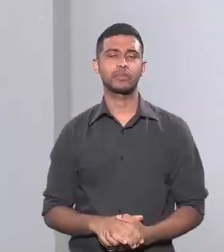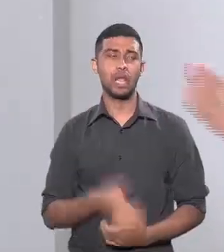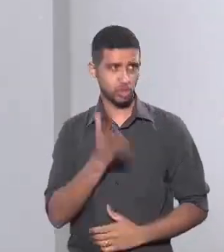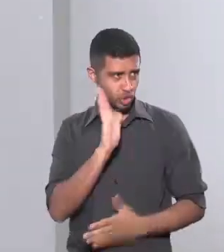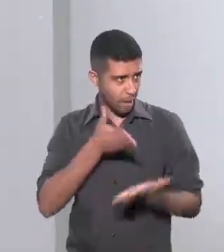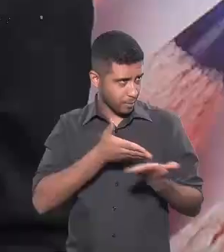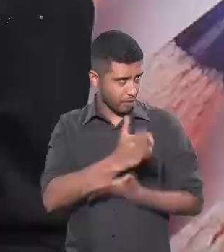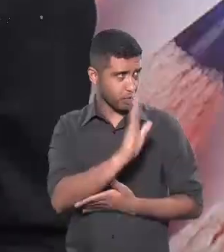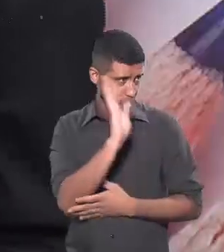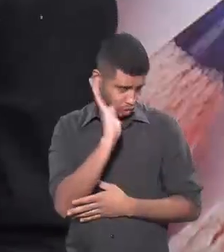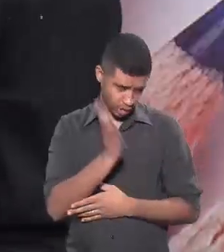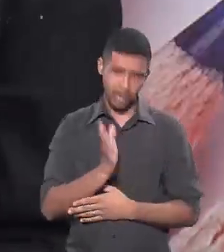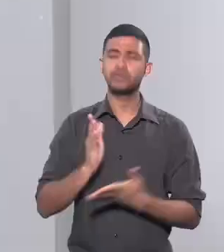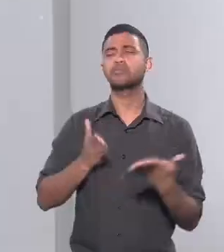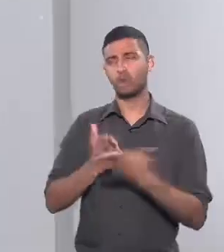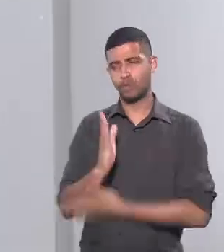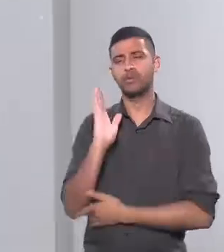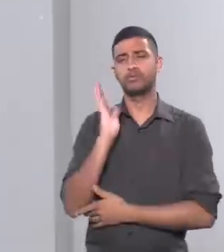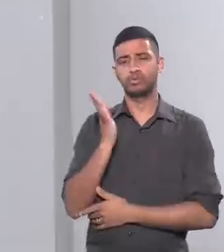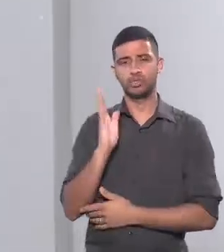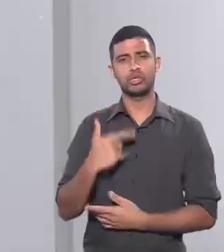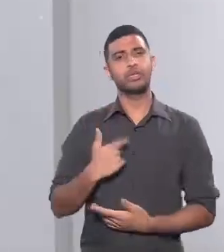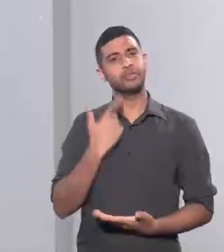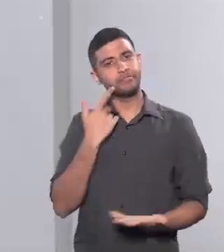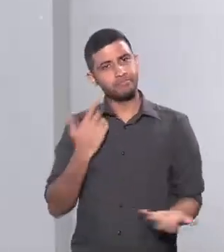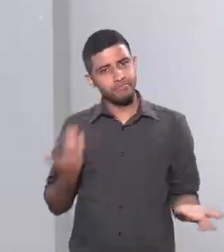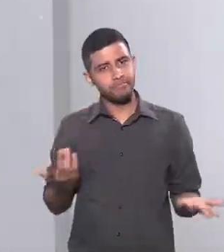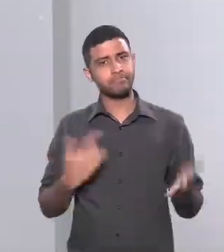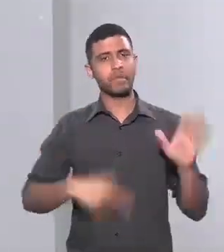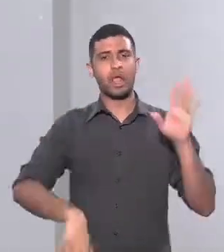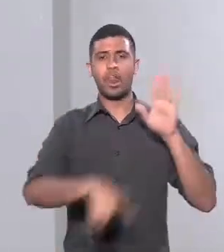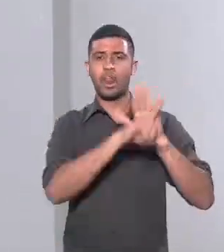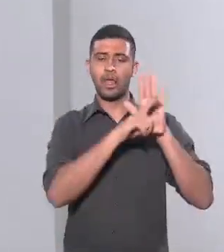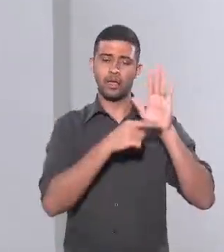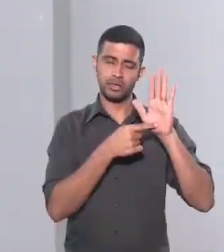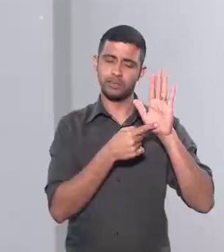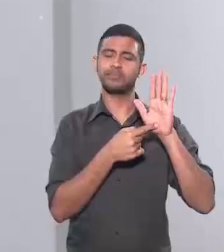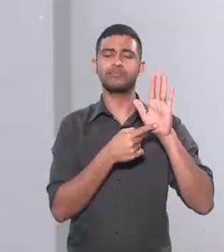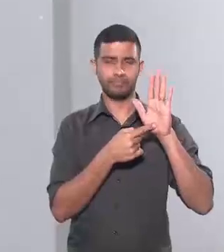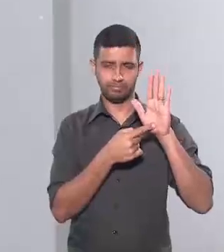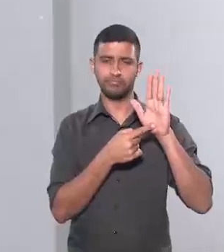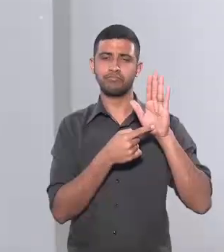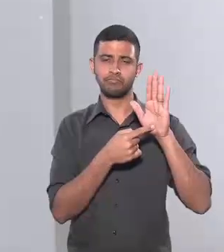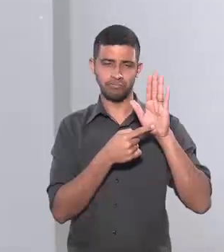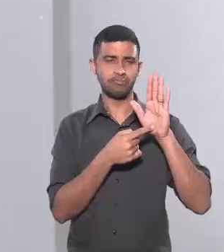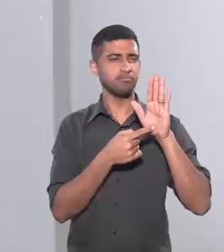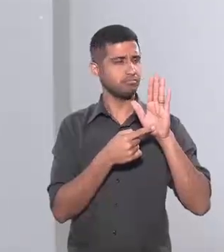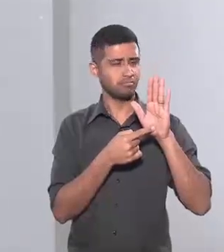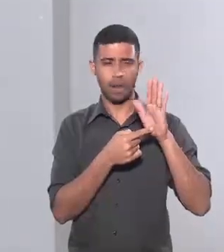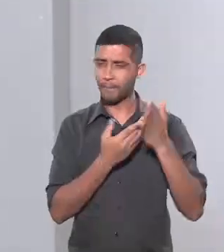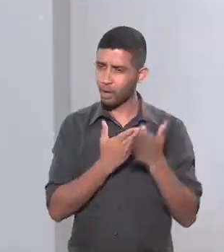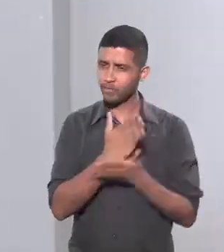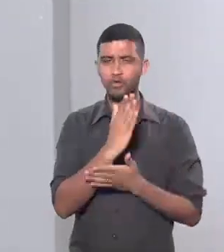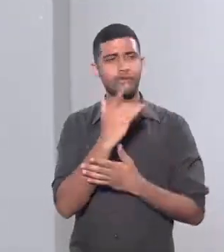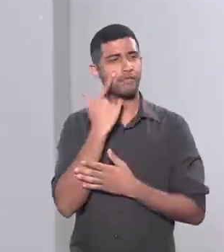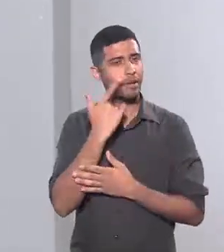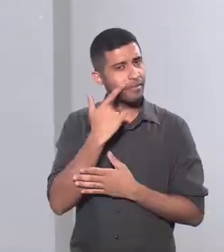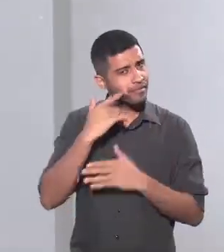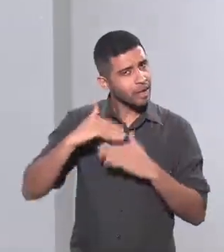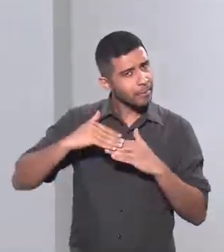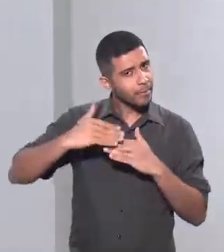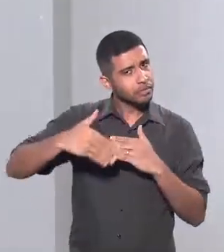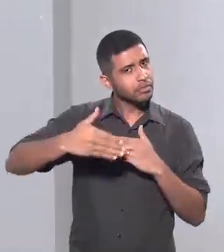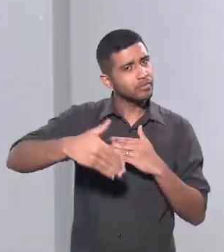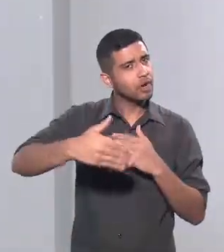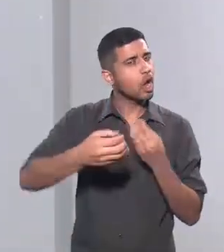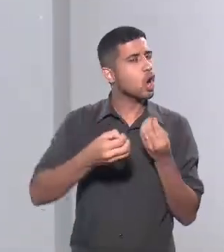ir... Quer dizer, já está valendo. Já está valendo, justamente. A gente, a rigor, a lei, ela tem plena efetividade e a gente vai ver se